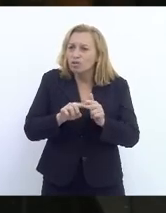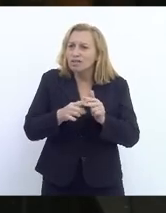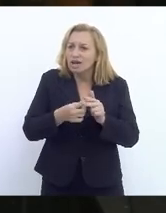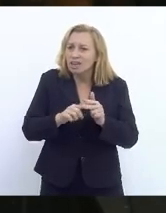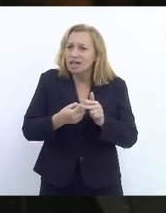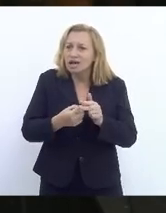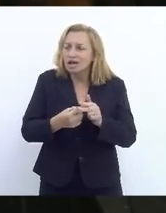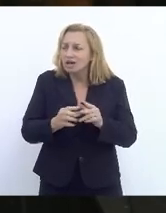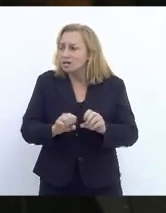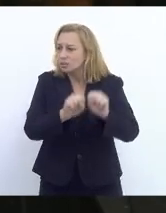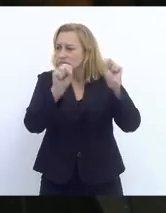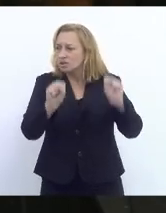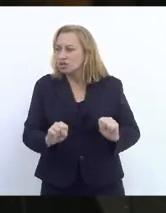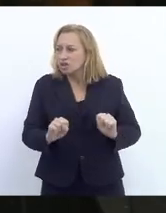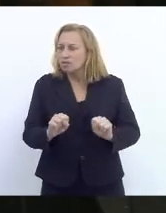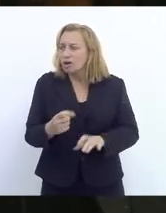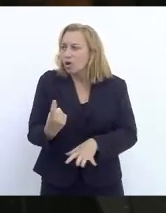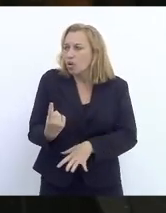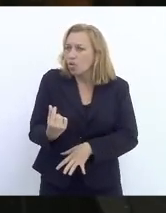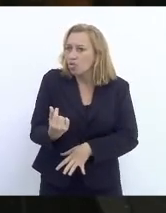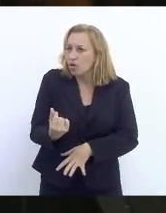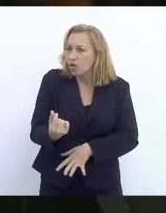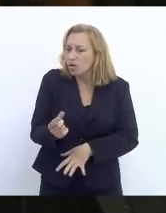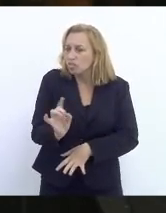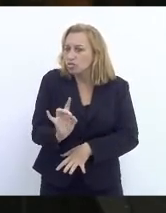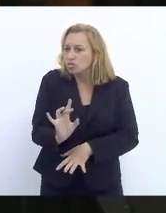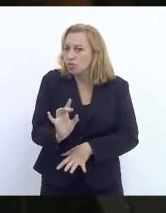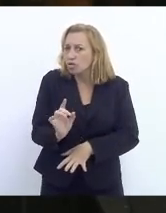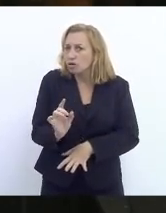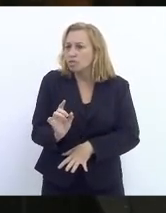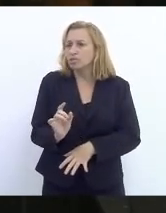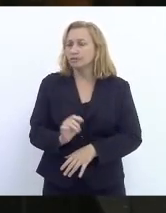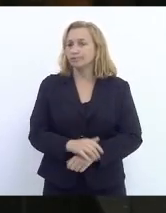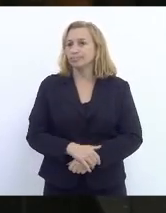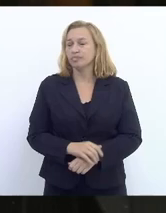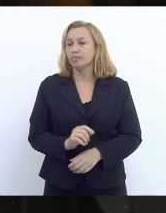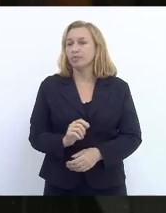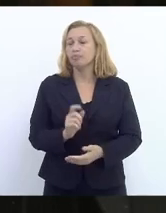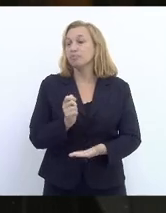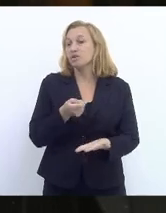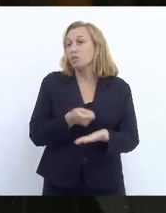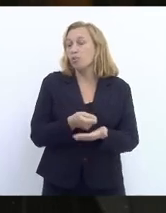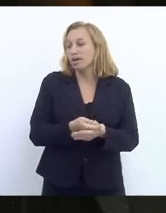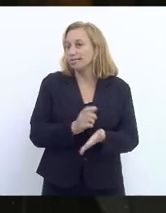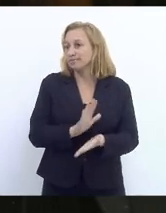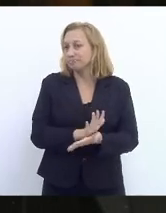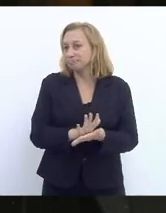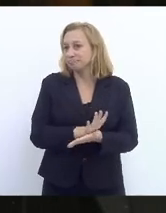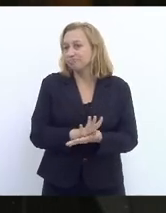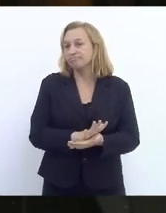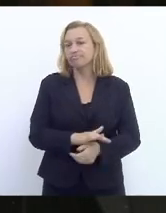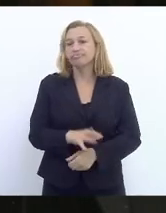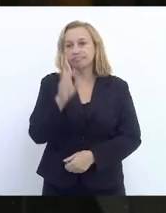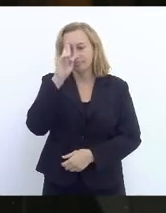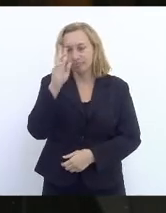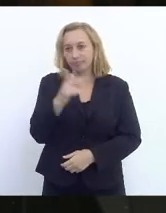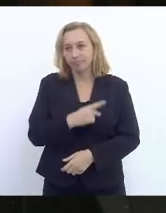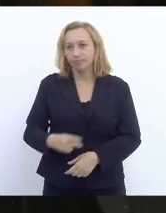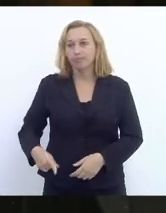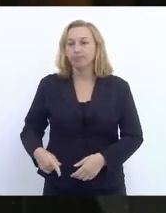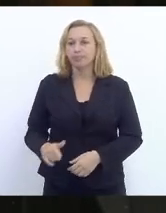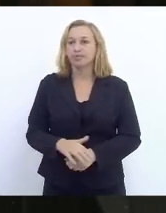no sistema o valor e da taxa que é cobrada mais nada destruiu seu